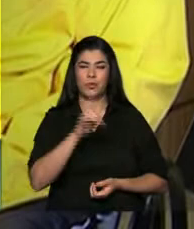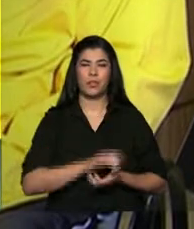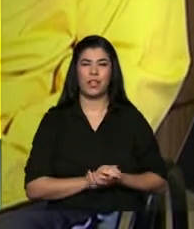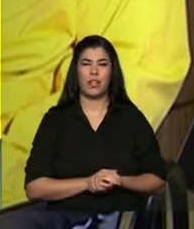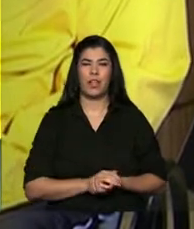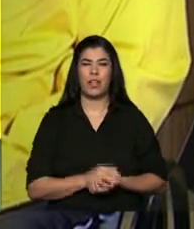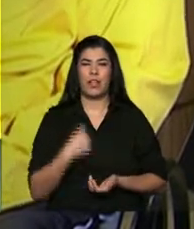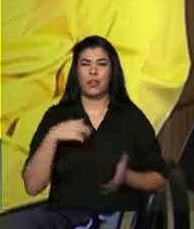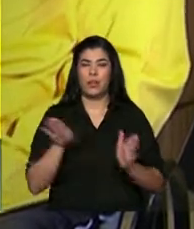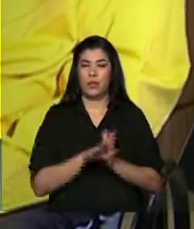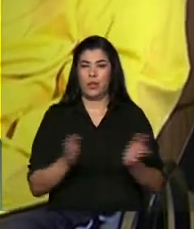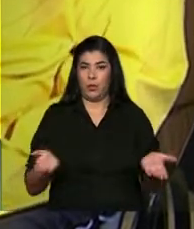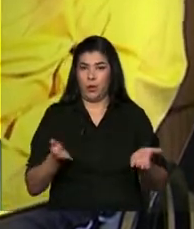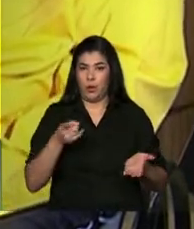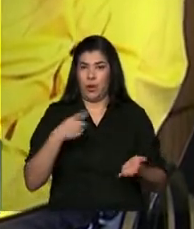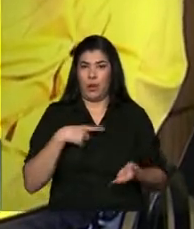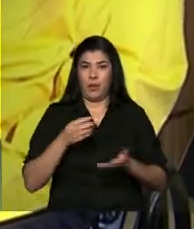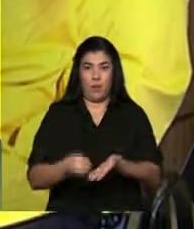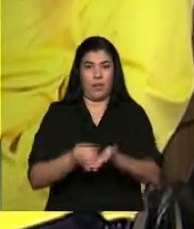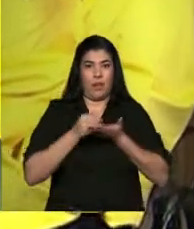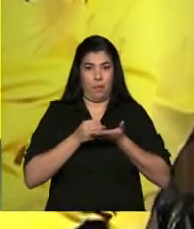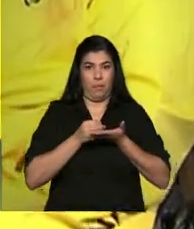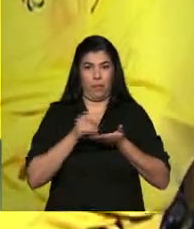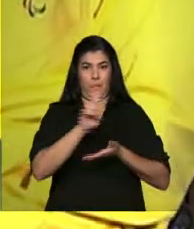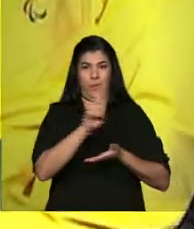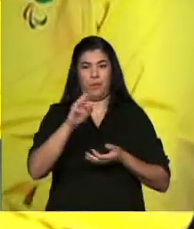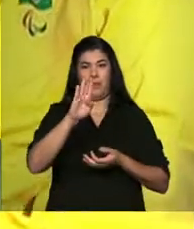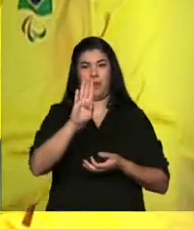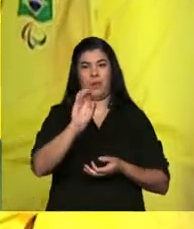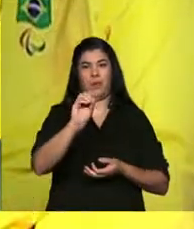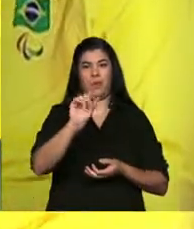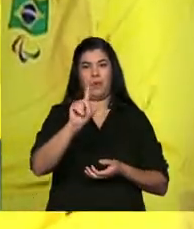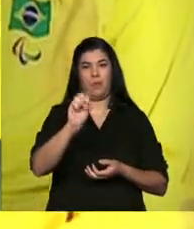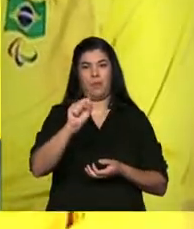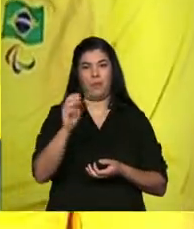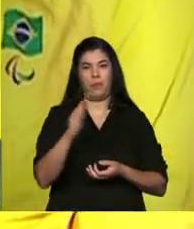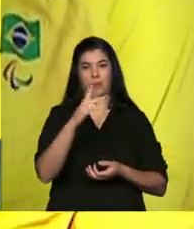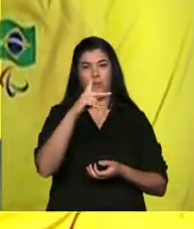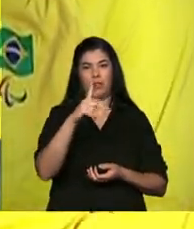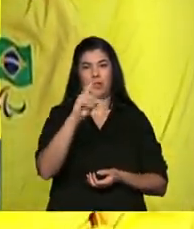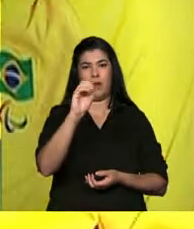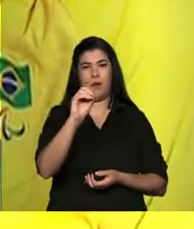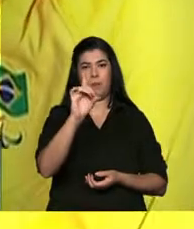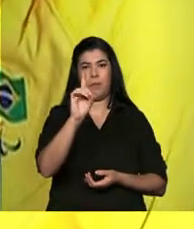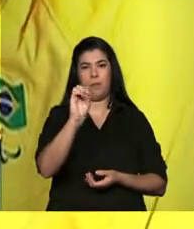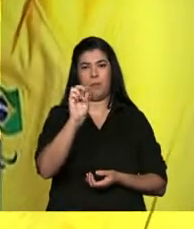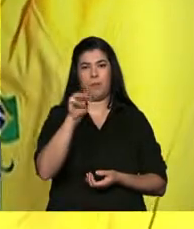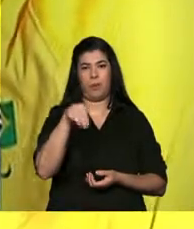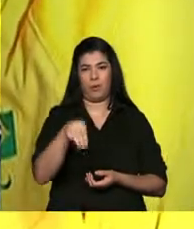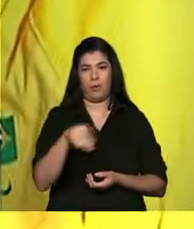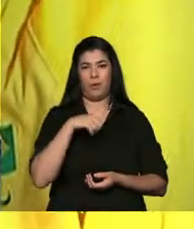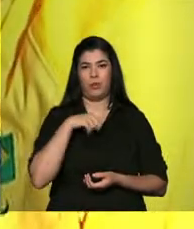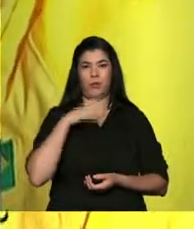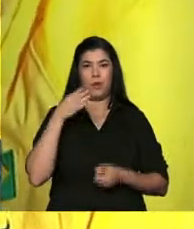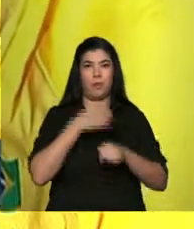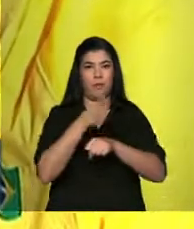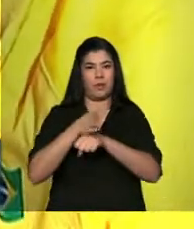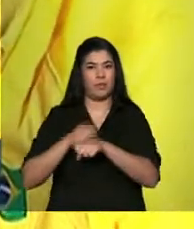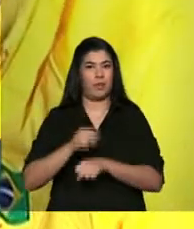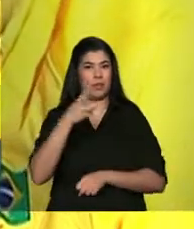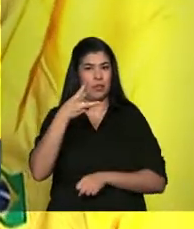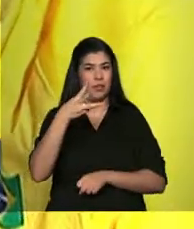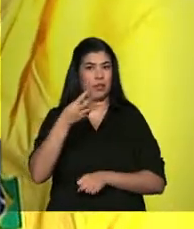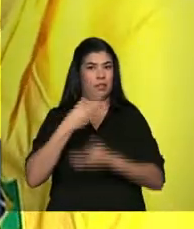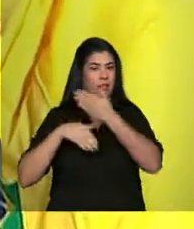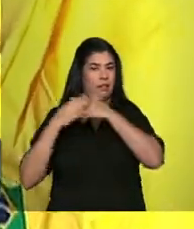veio numa situação muito importante na minha carreira, né? Eu já tinha disputado 3 Paralimpíadas, né? A gente já tinha algum incentivo legal, né?